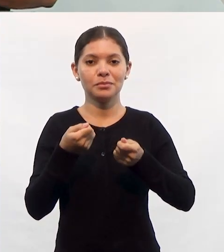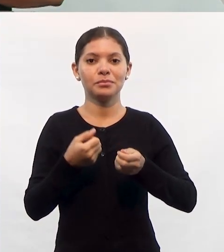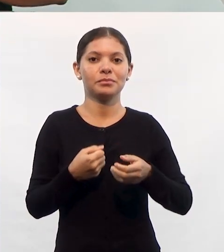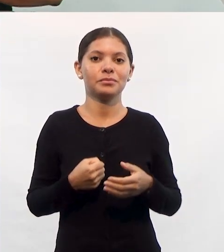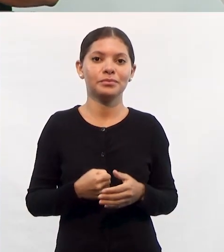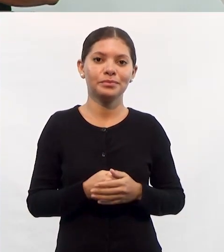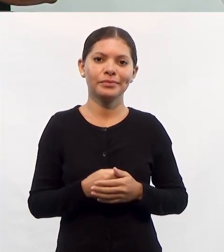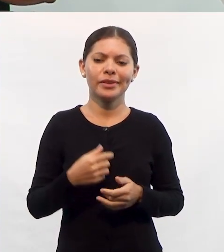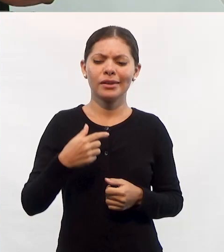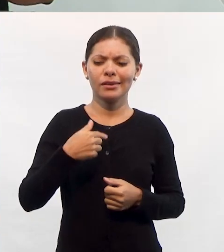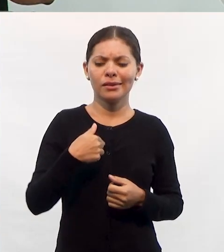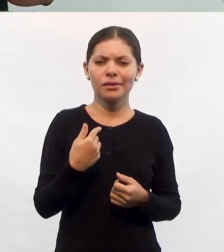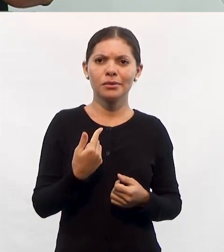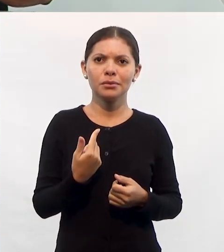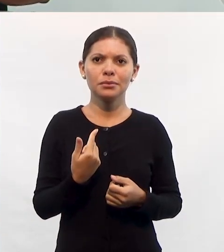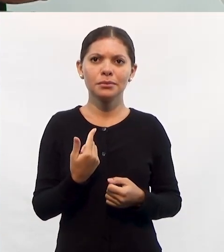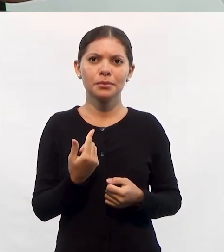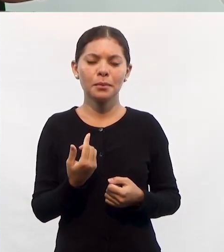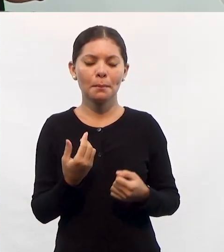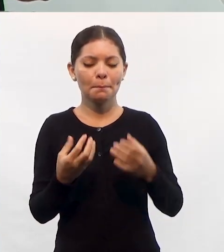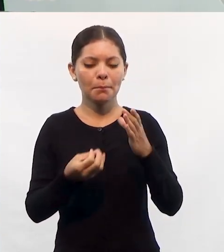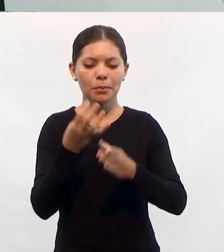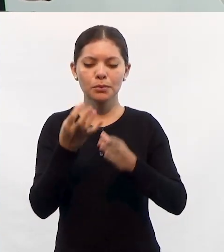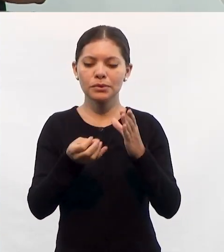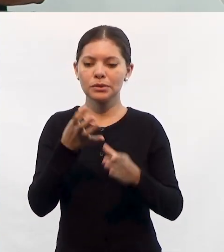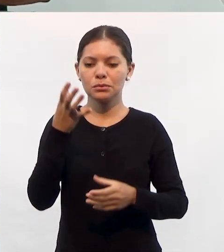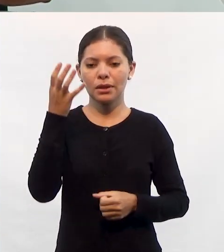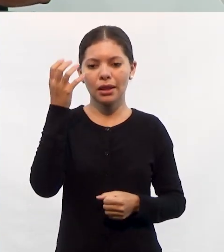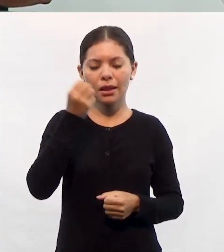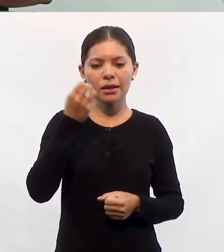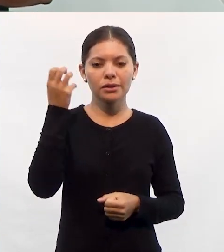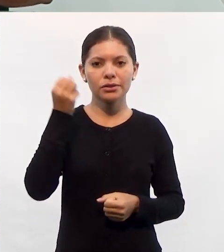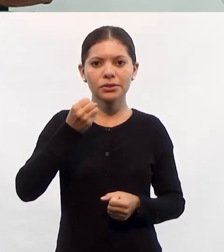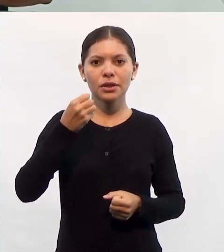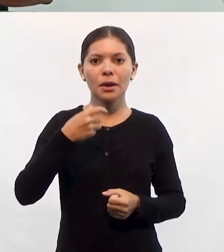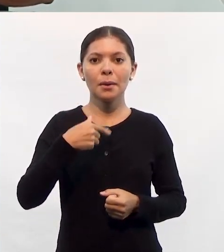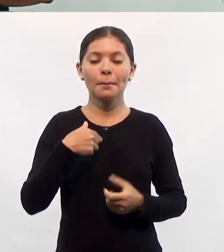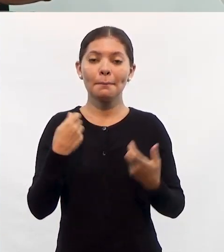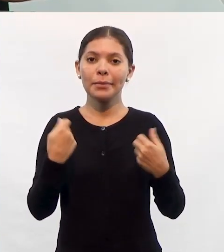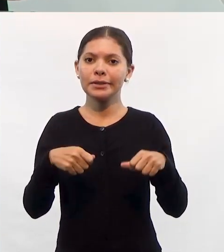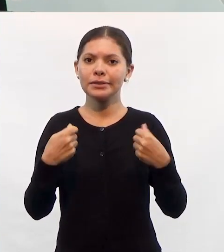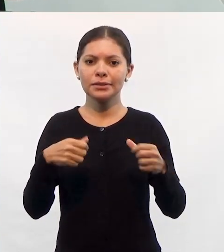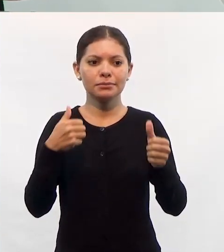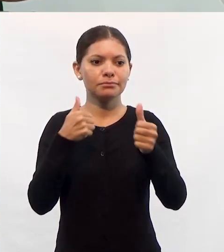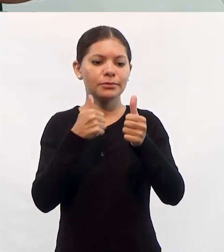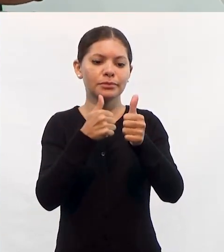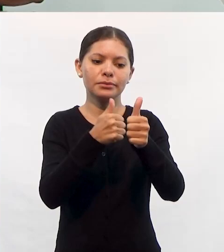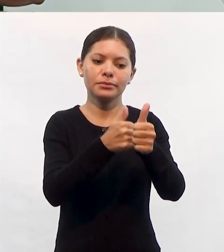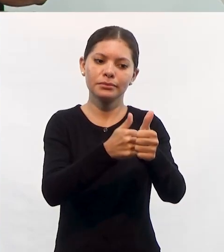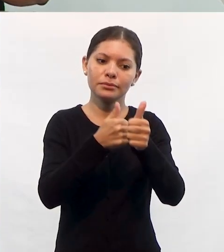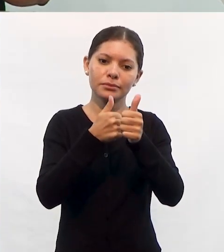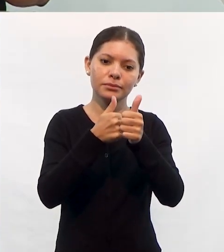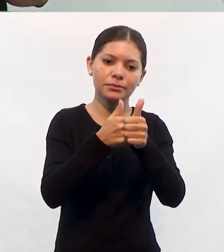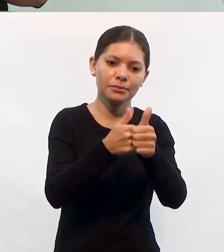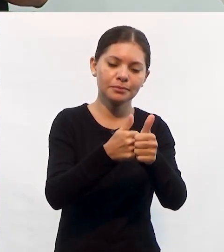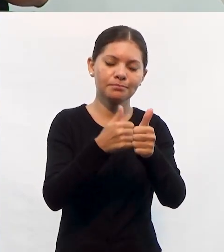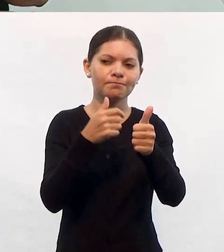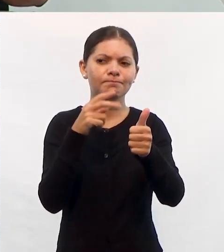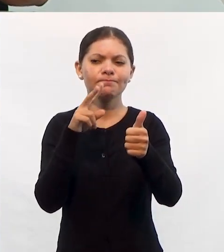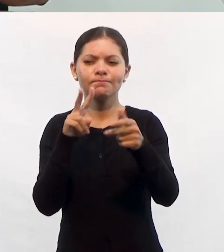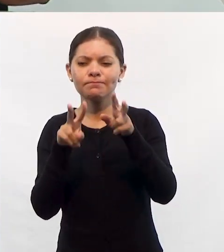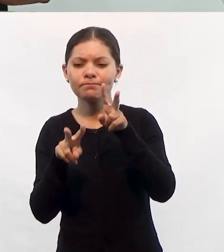produção Ah se eu estou produzindo leite no laticínio eu preciso dar o tempo todo acompanhando